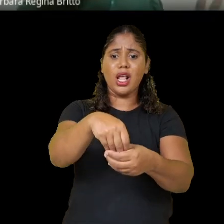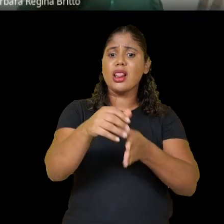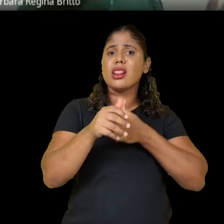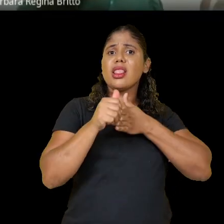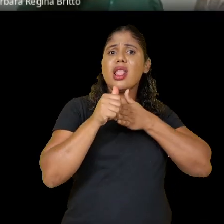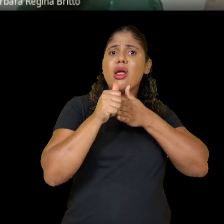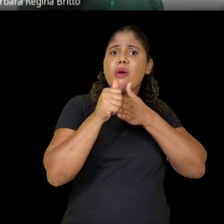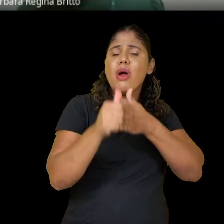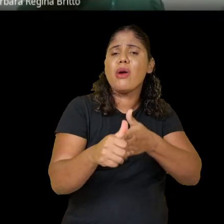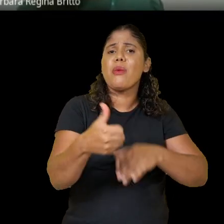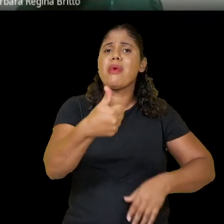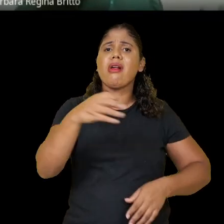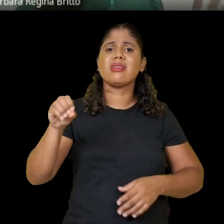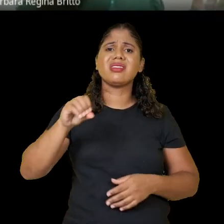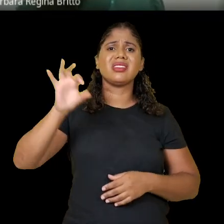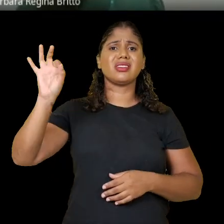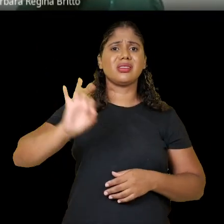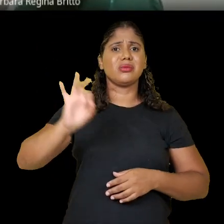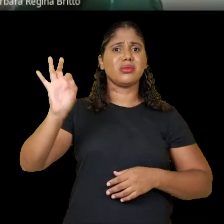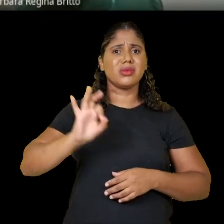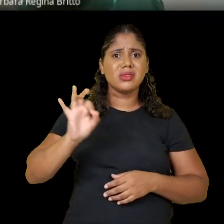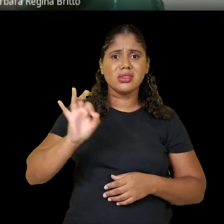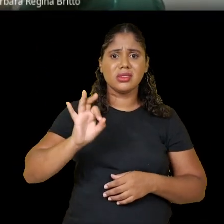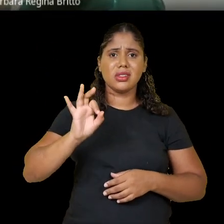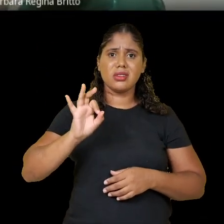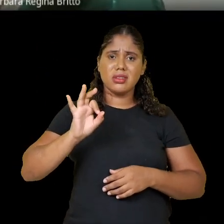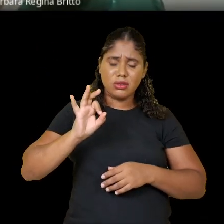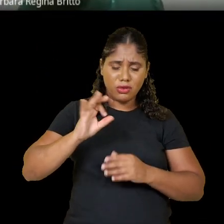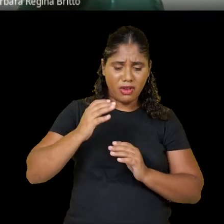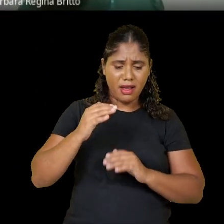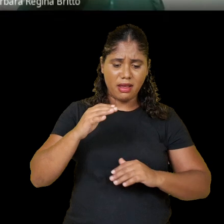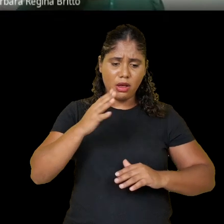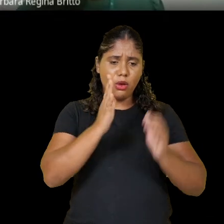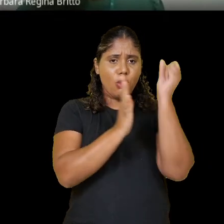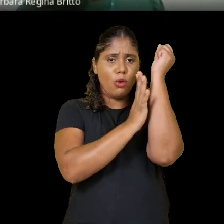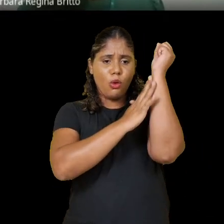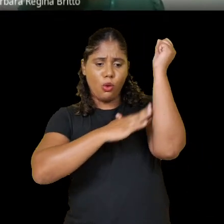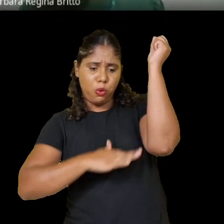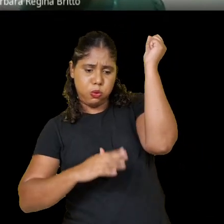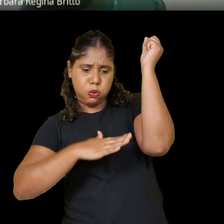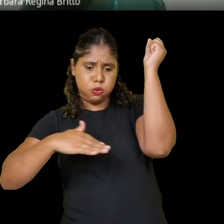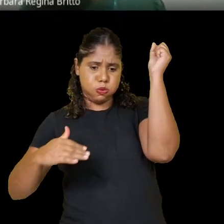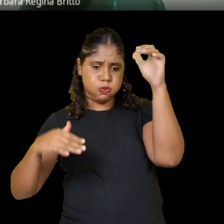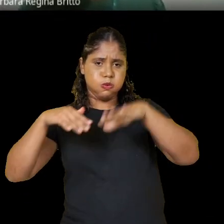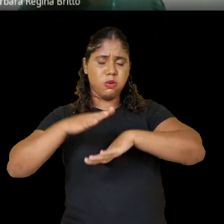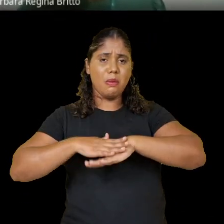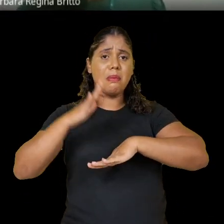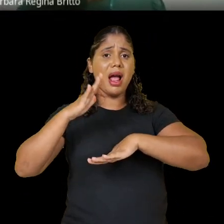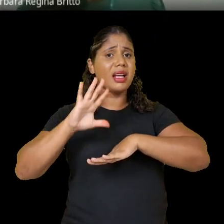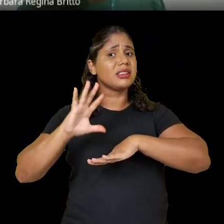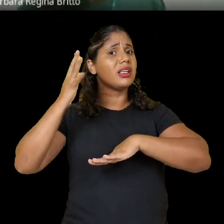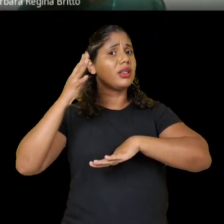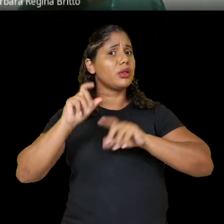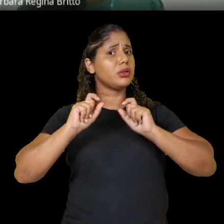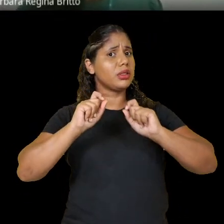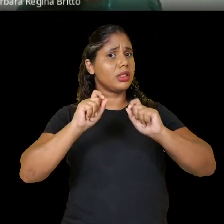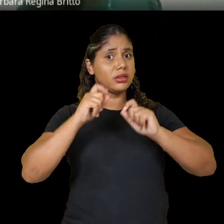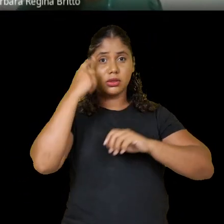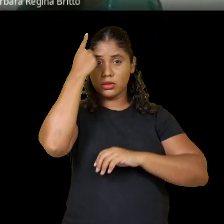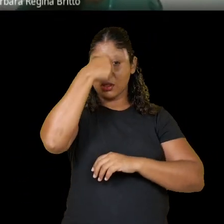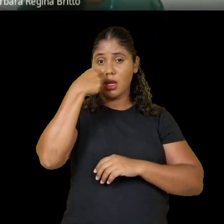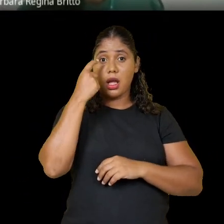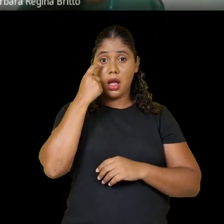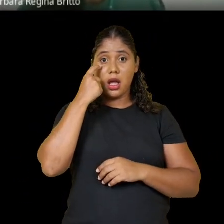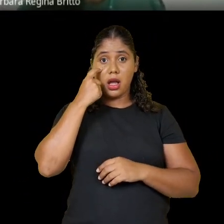acompanhar 100% desse aumento do volume. E aí a gente vai desenvolver uma chamada de anemia fisiológica